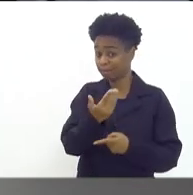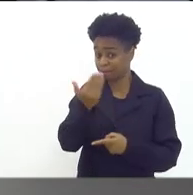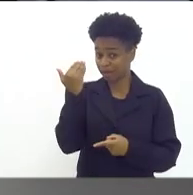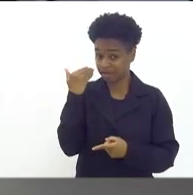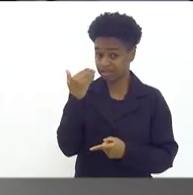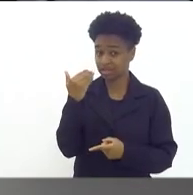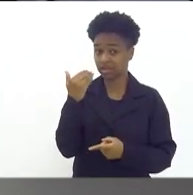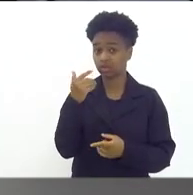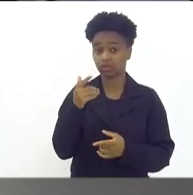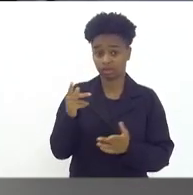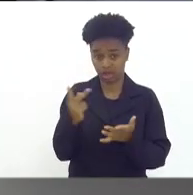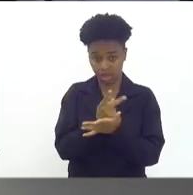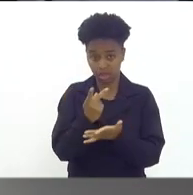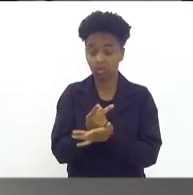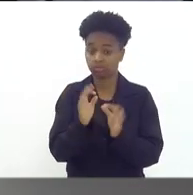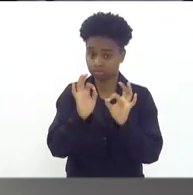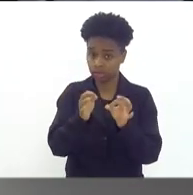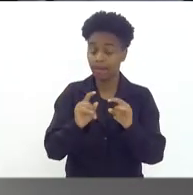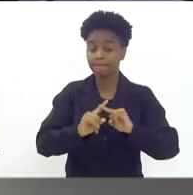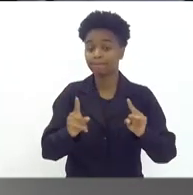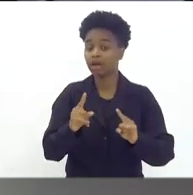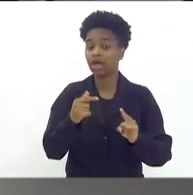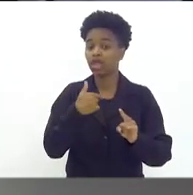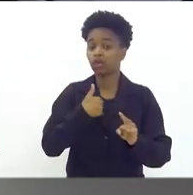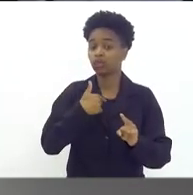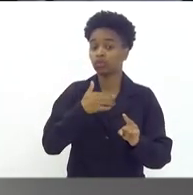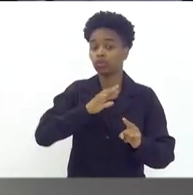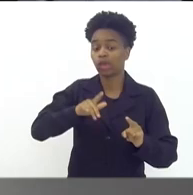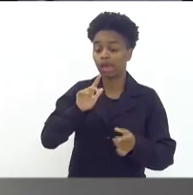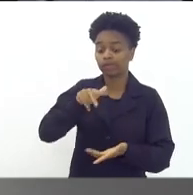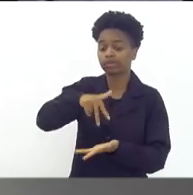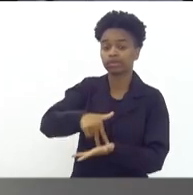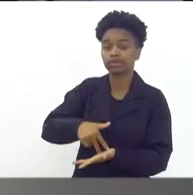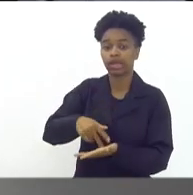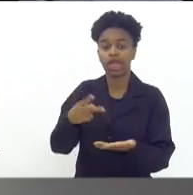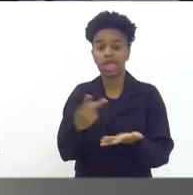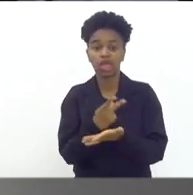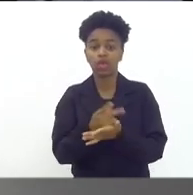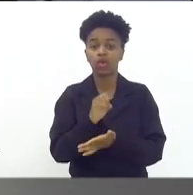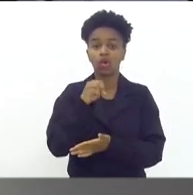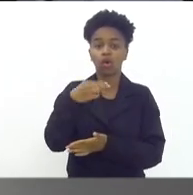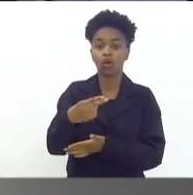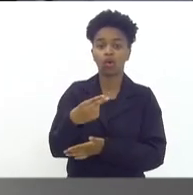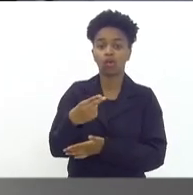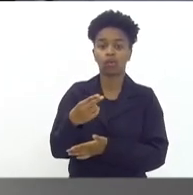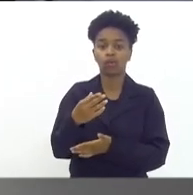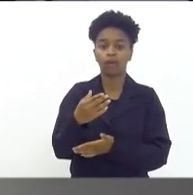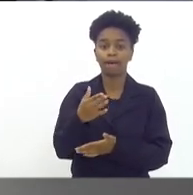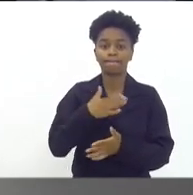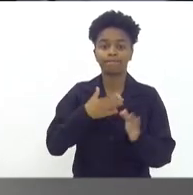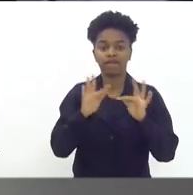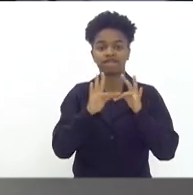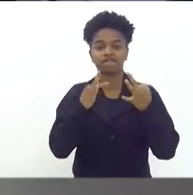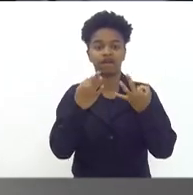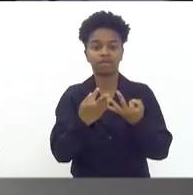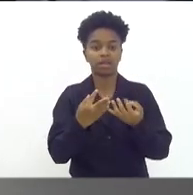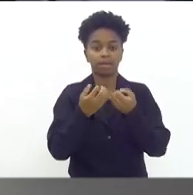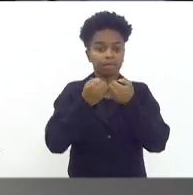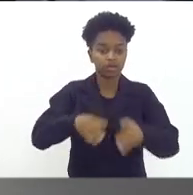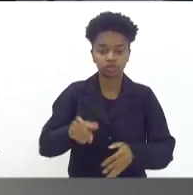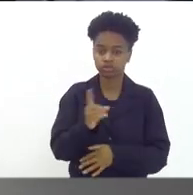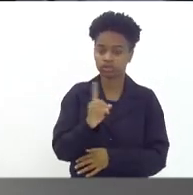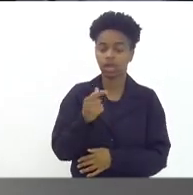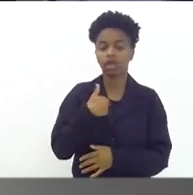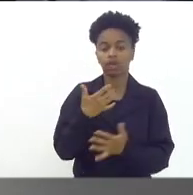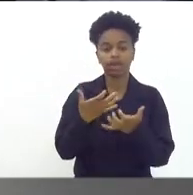cometeram o erro eu não estou aqui para cometer eu não estou aqui para sujar o nome da minha família eu estou aqui sério para ajudar